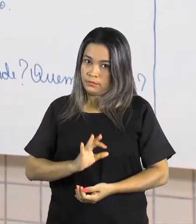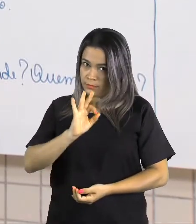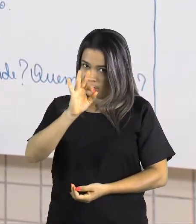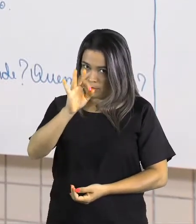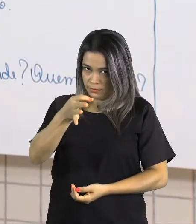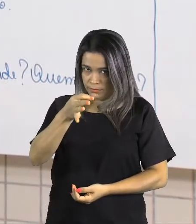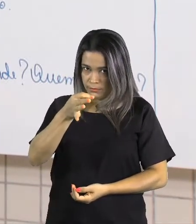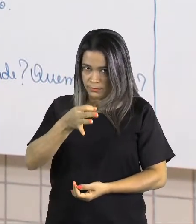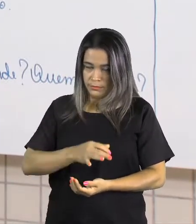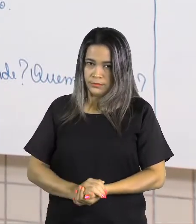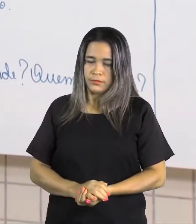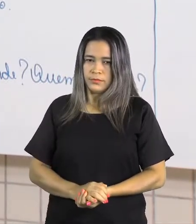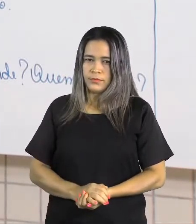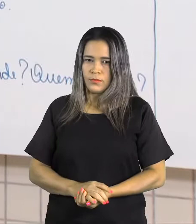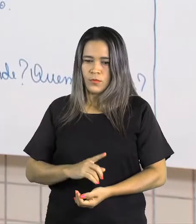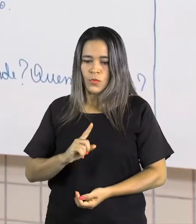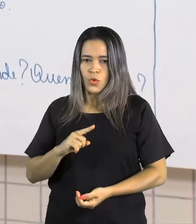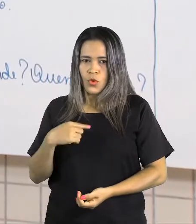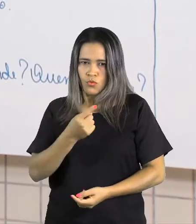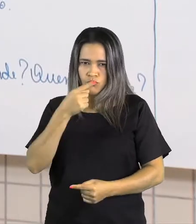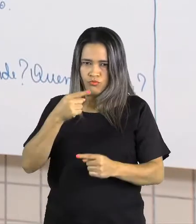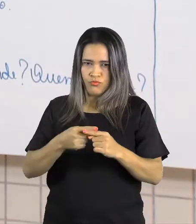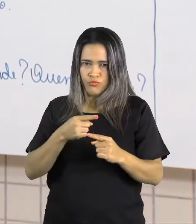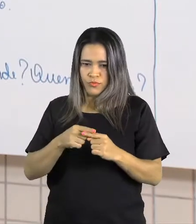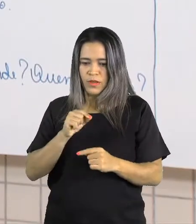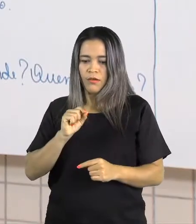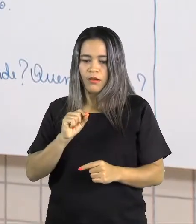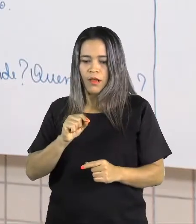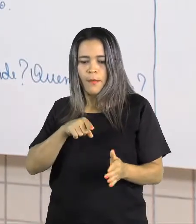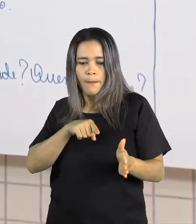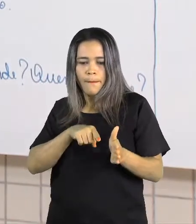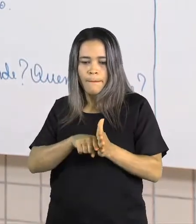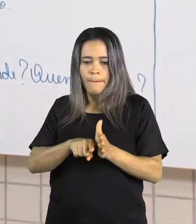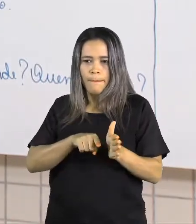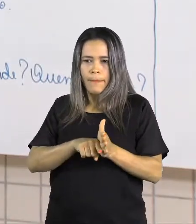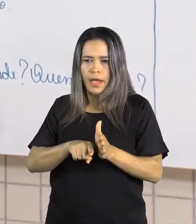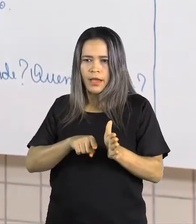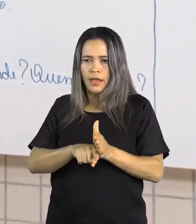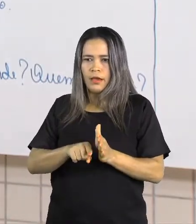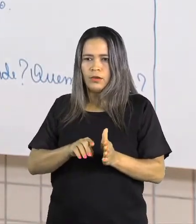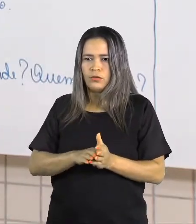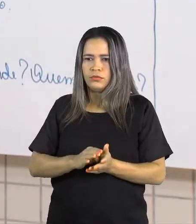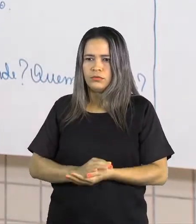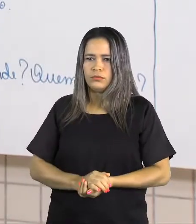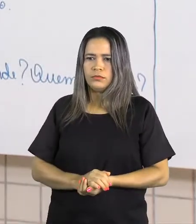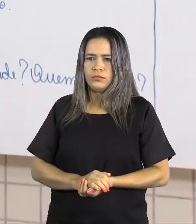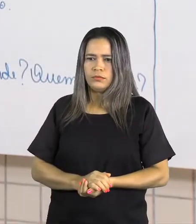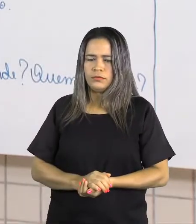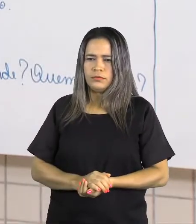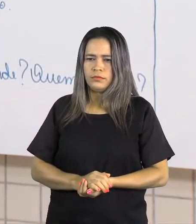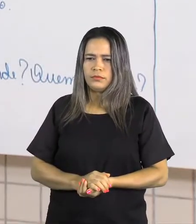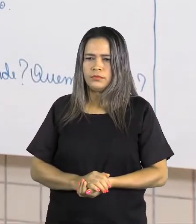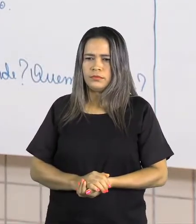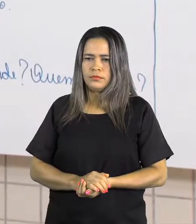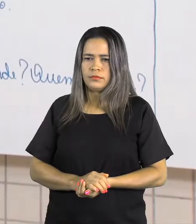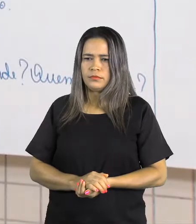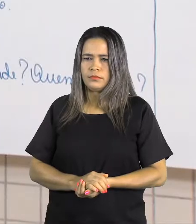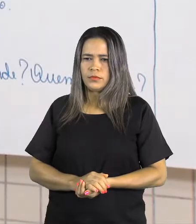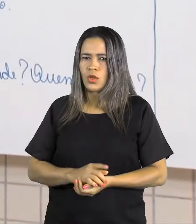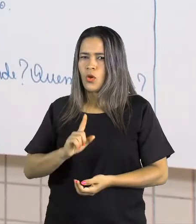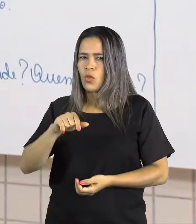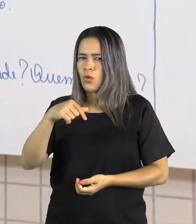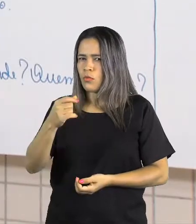Certo? O nosso porquê aqui é pergunta, então ele tem que ser separado. E outra coisa muito